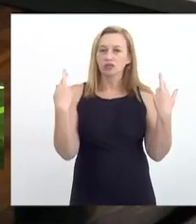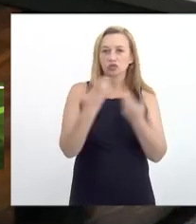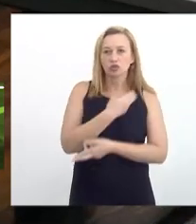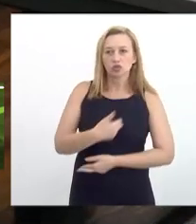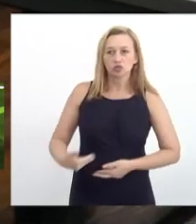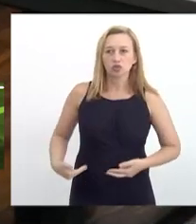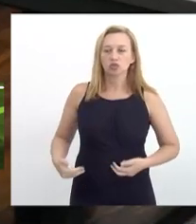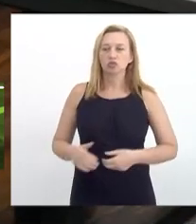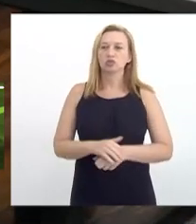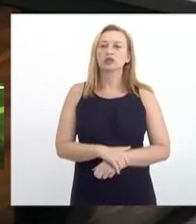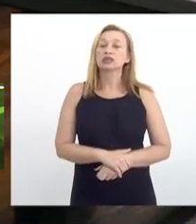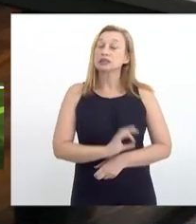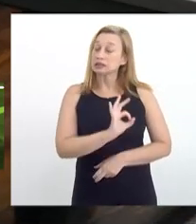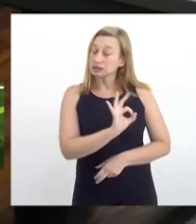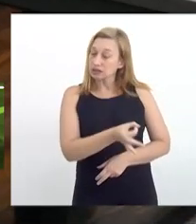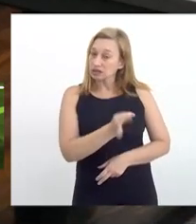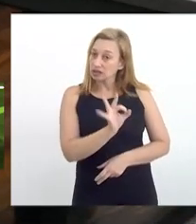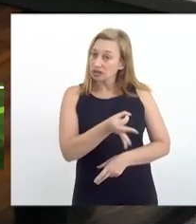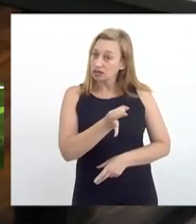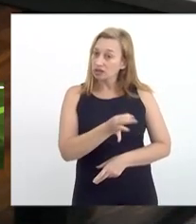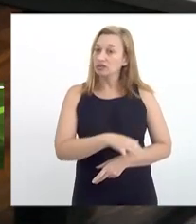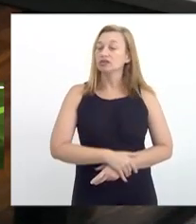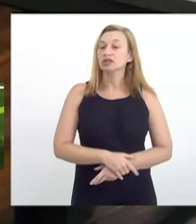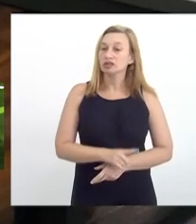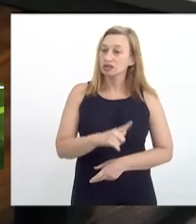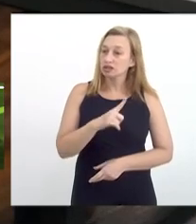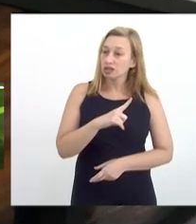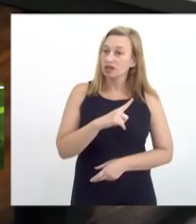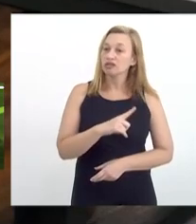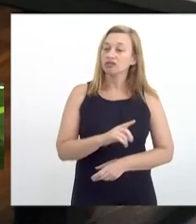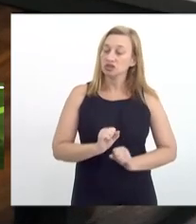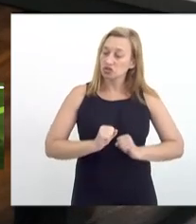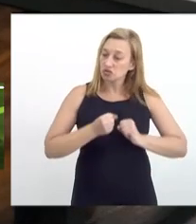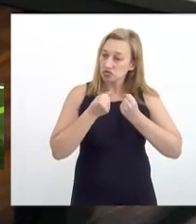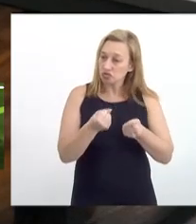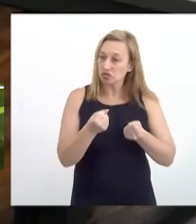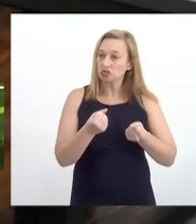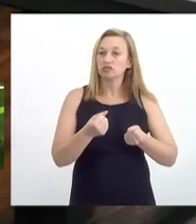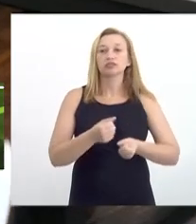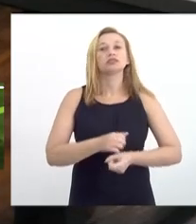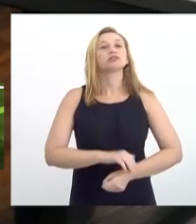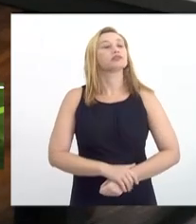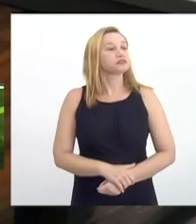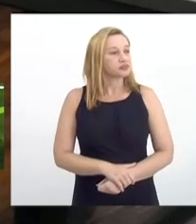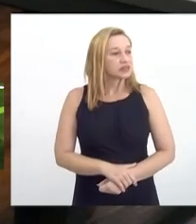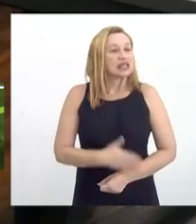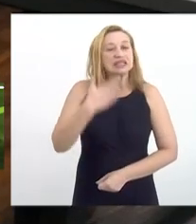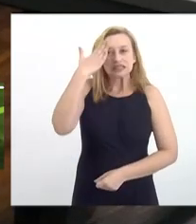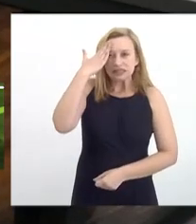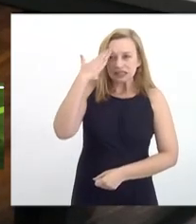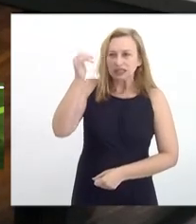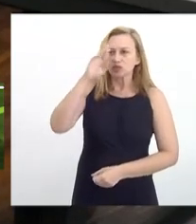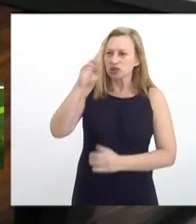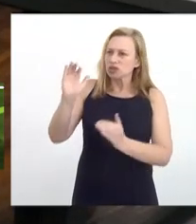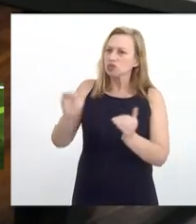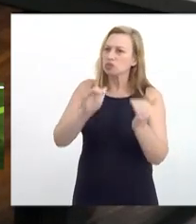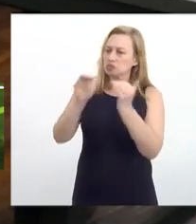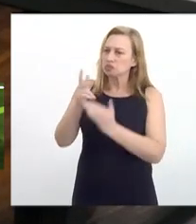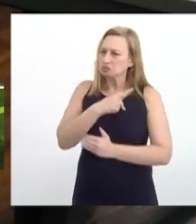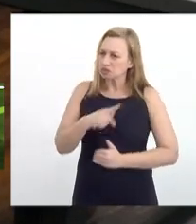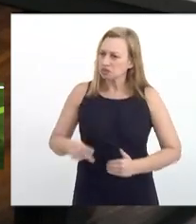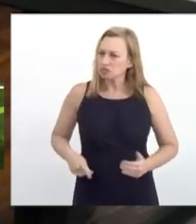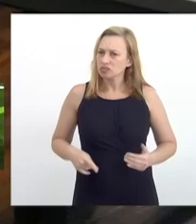de fato, houve esse esforço. E sei que V. Exª teve papel